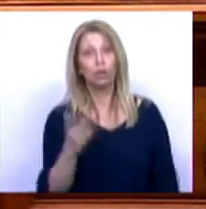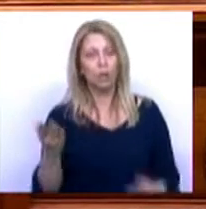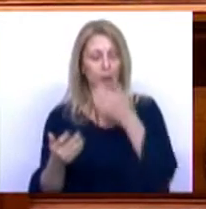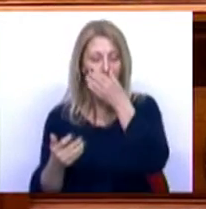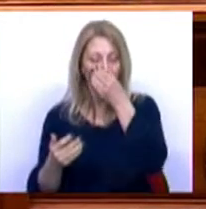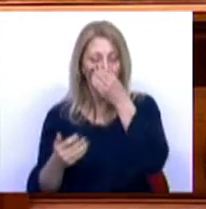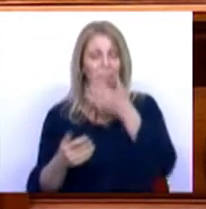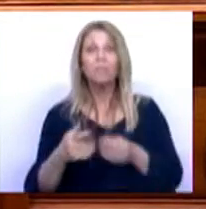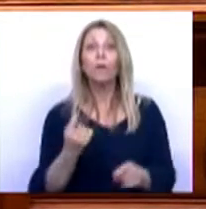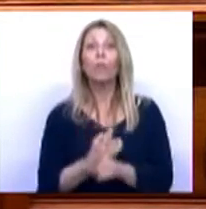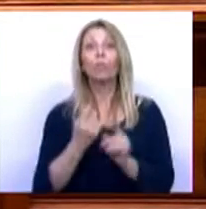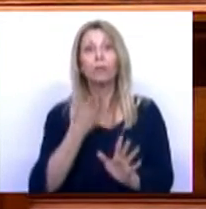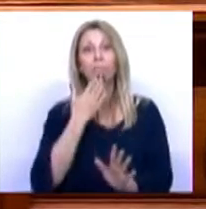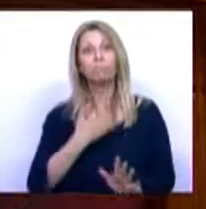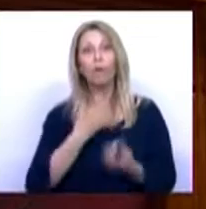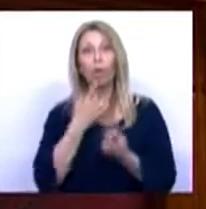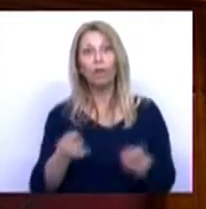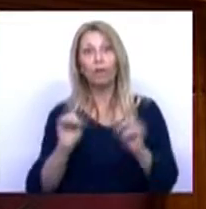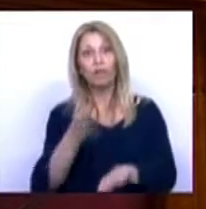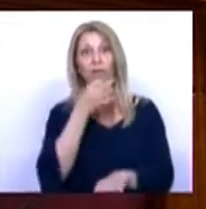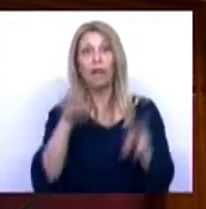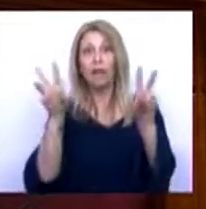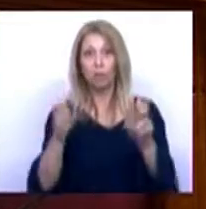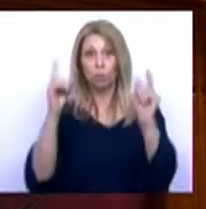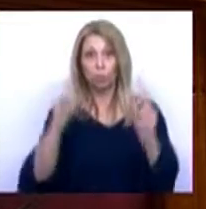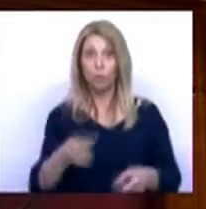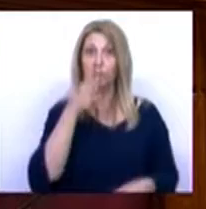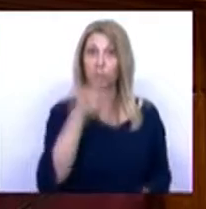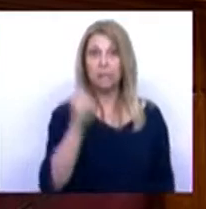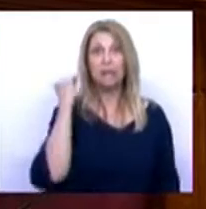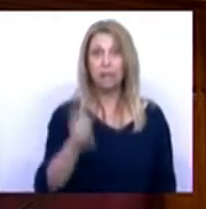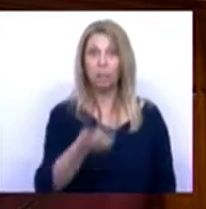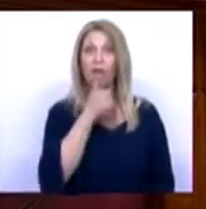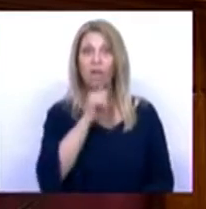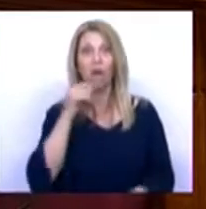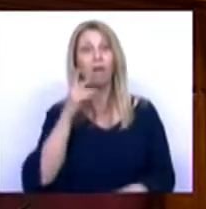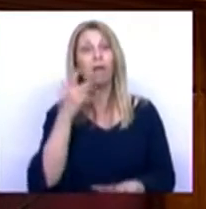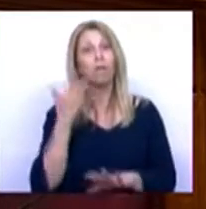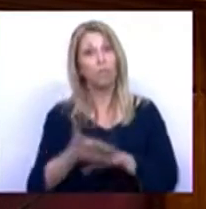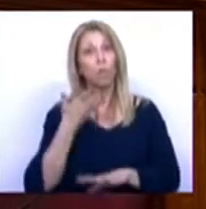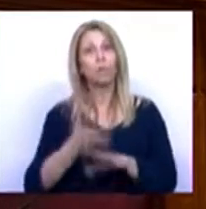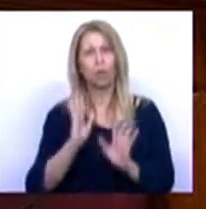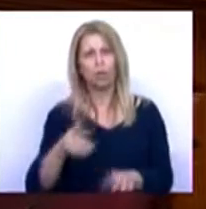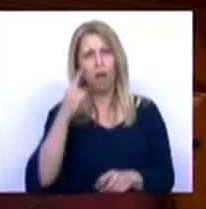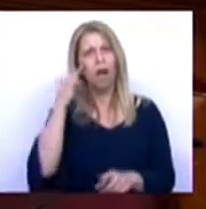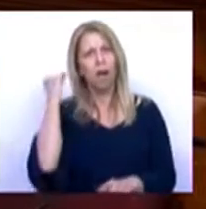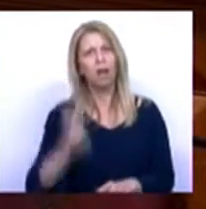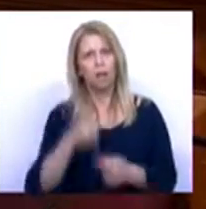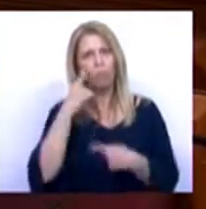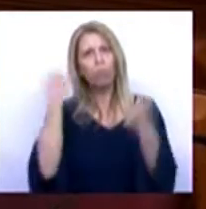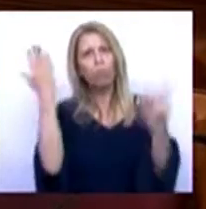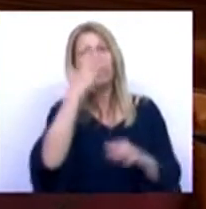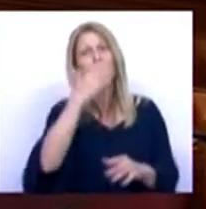por nos permitir revisitar este assunto. Começo por dizer que os crimes de violação já são crimes públicos quando são praticados contra